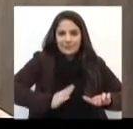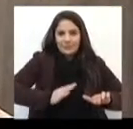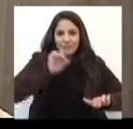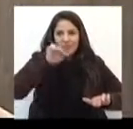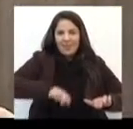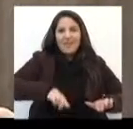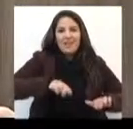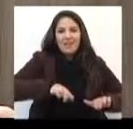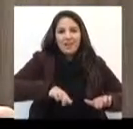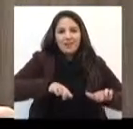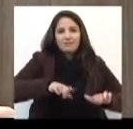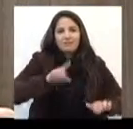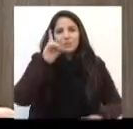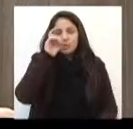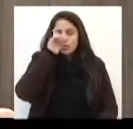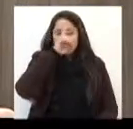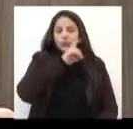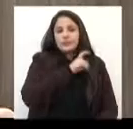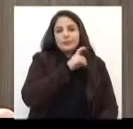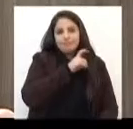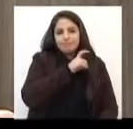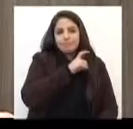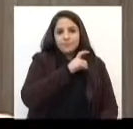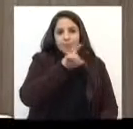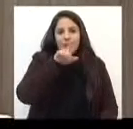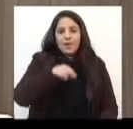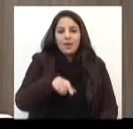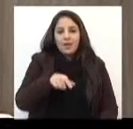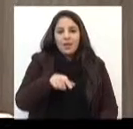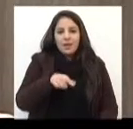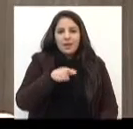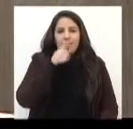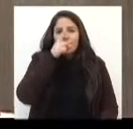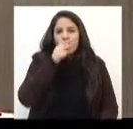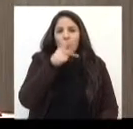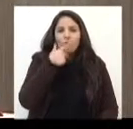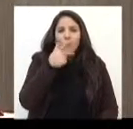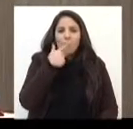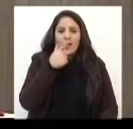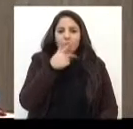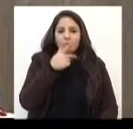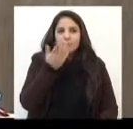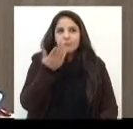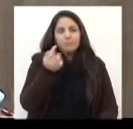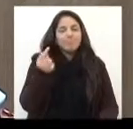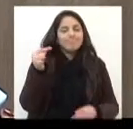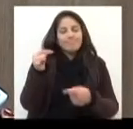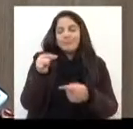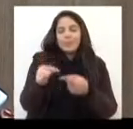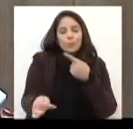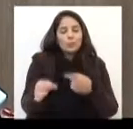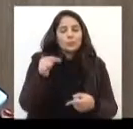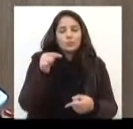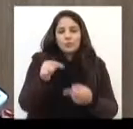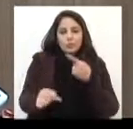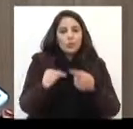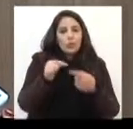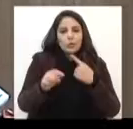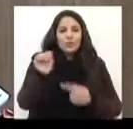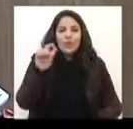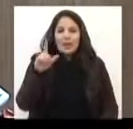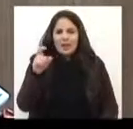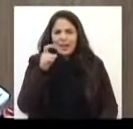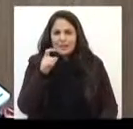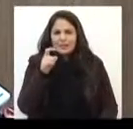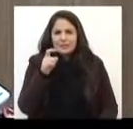um cenário bem difícil, certo? É um cenário, sou obrigado a discordar do vereador Alex, de que a Dilma